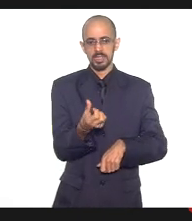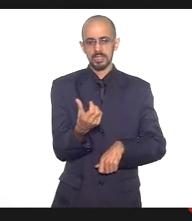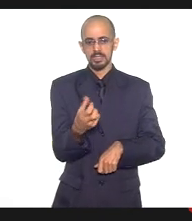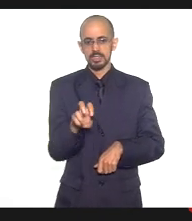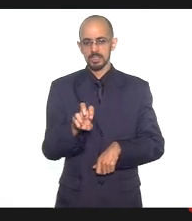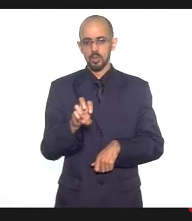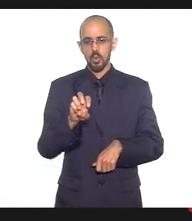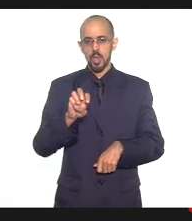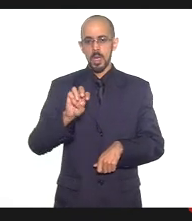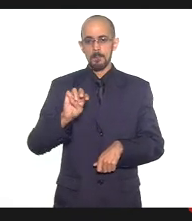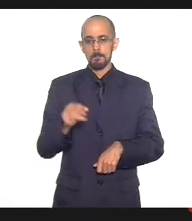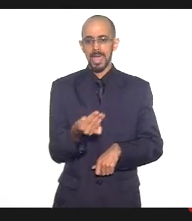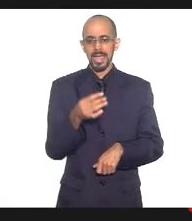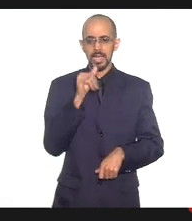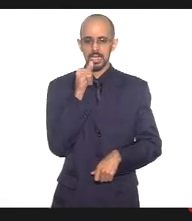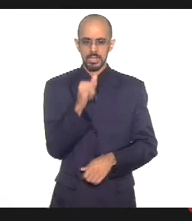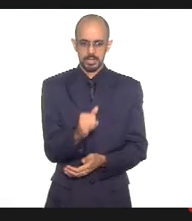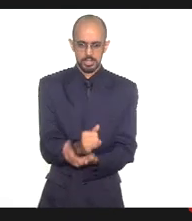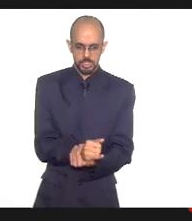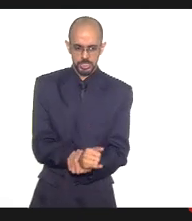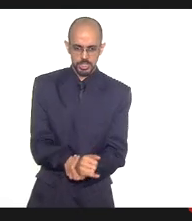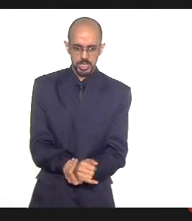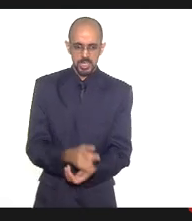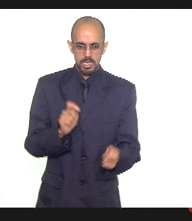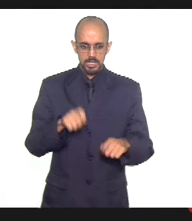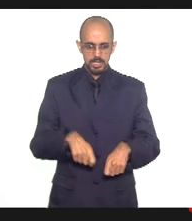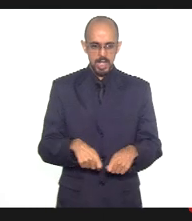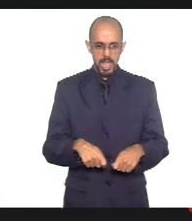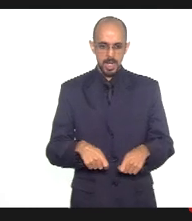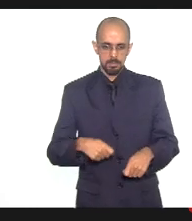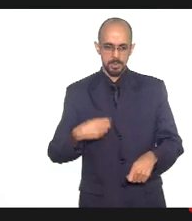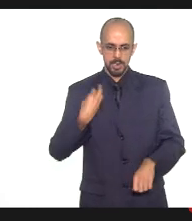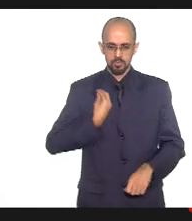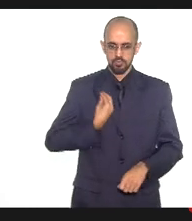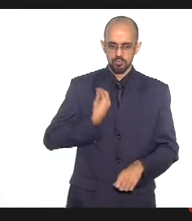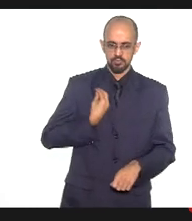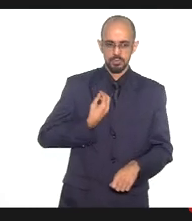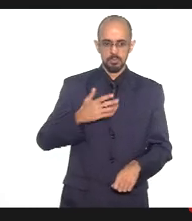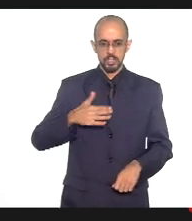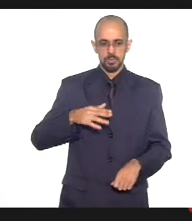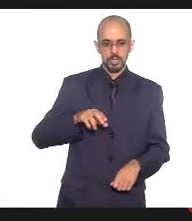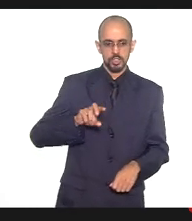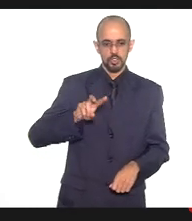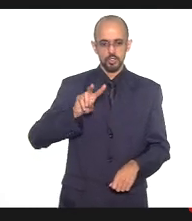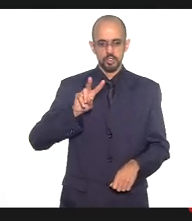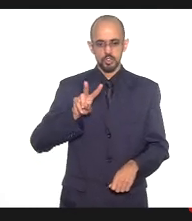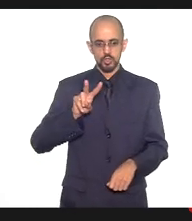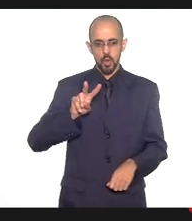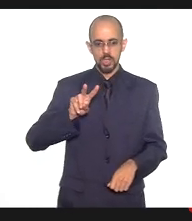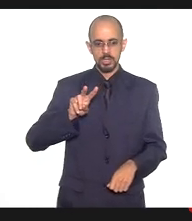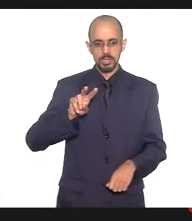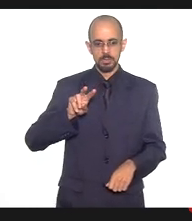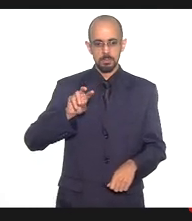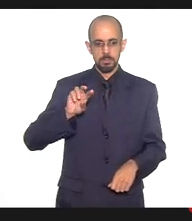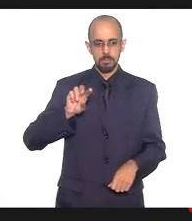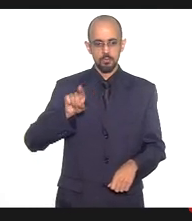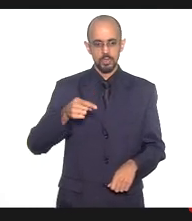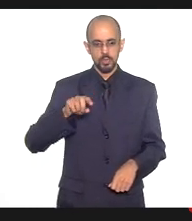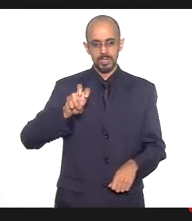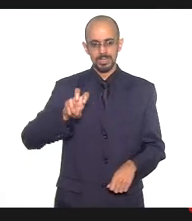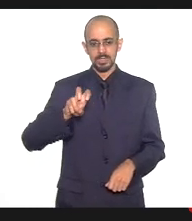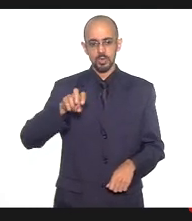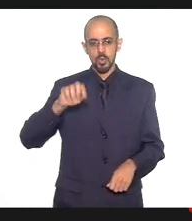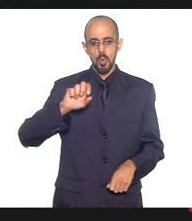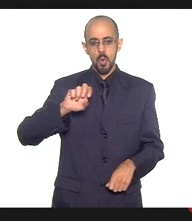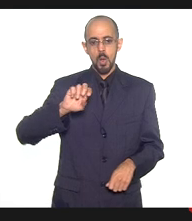energia para 2,5 milhões de pessoas e gerar mais ou menos 1.500 empregos. Então, é um projeto que está em construção. Se a gente olhasse